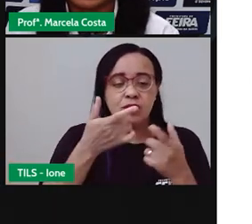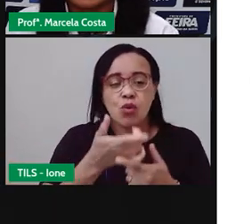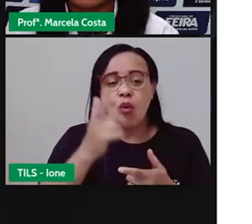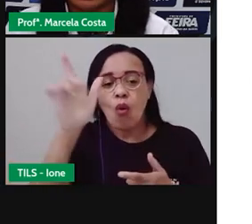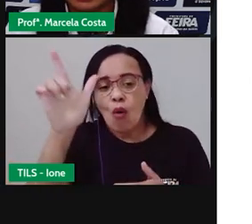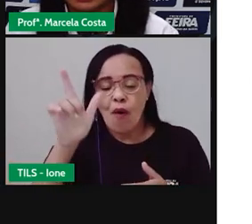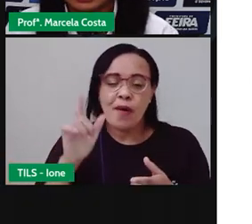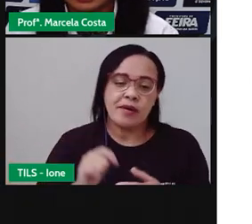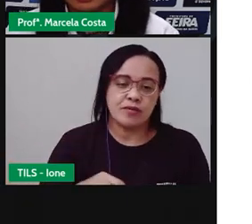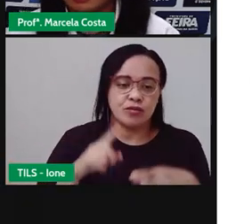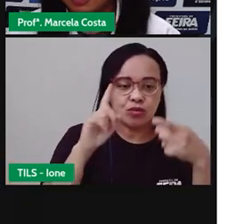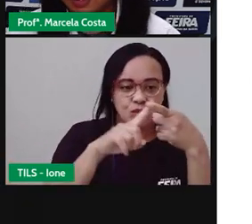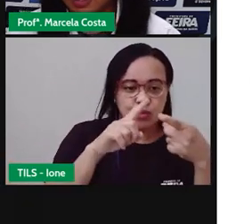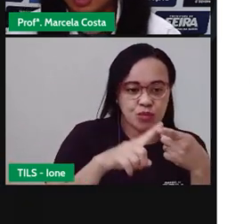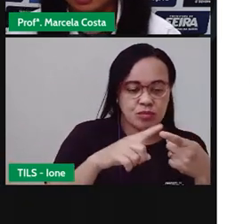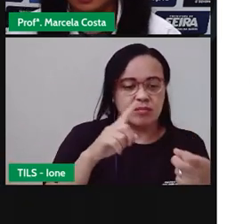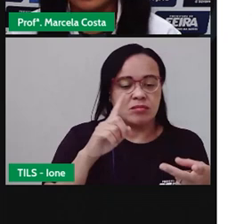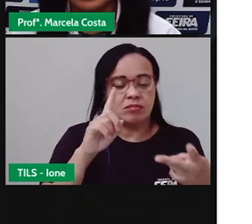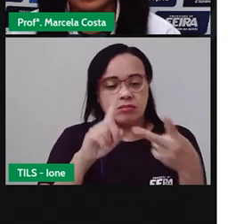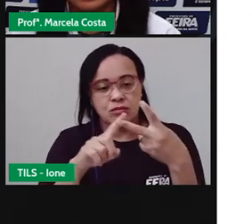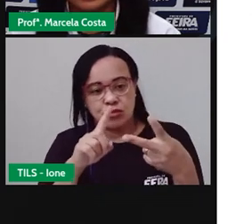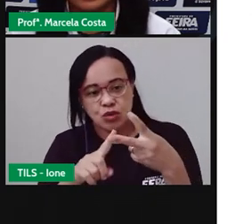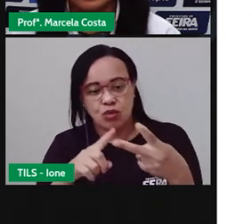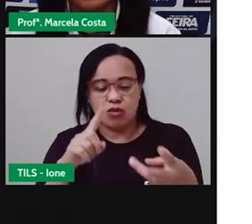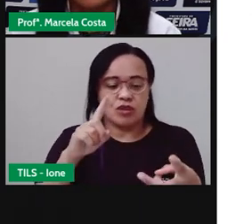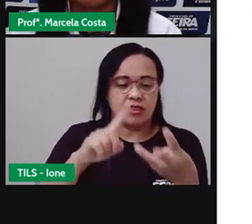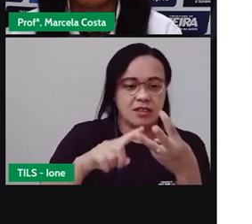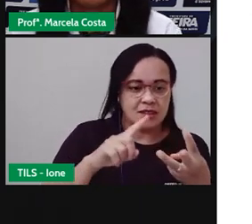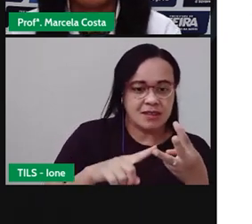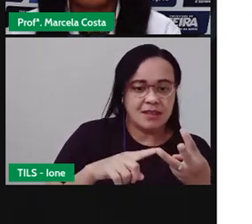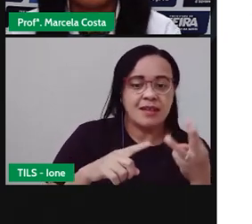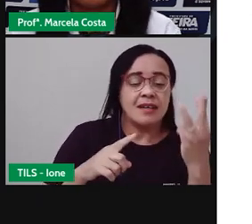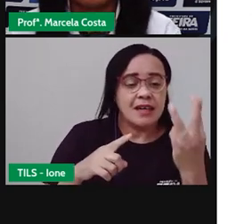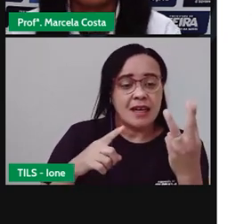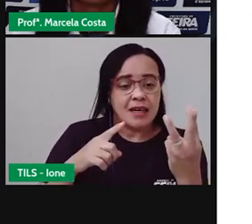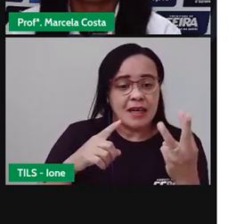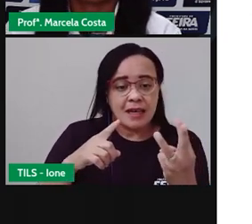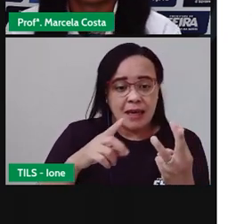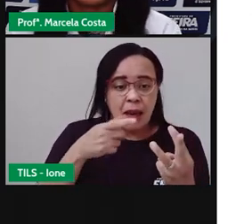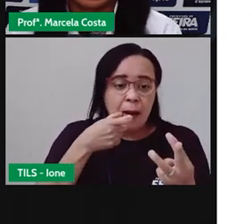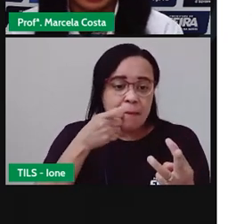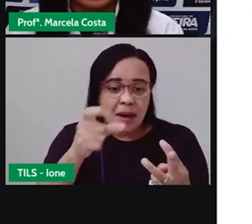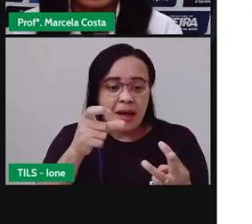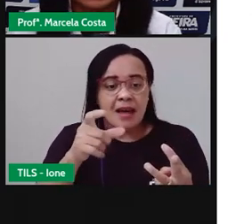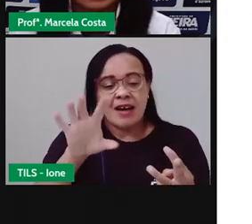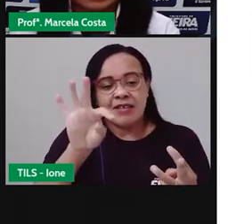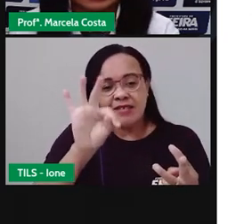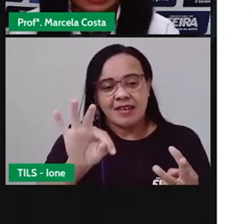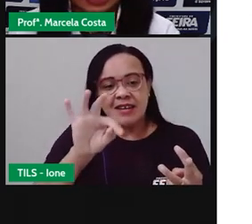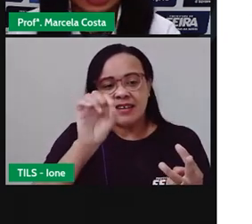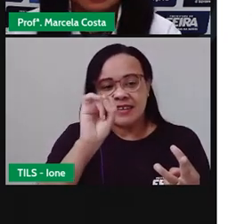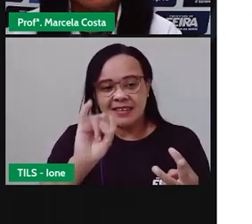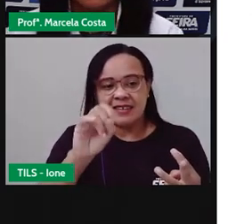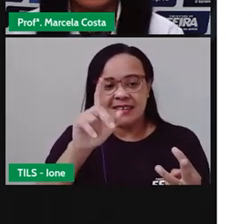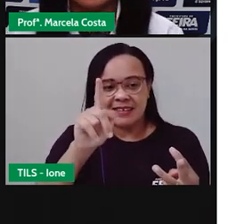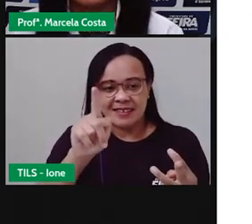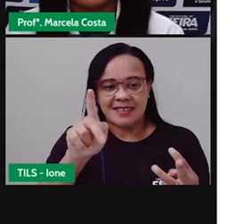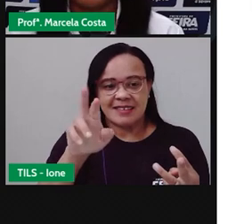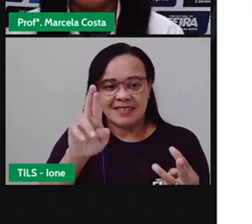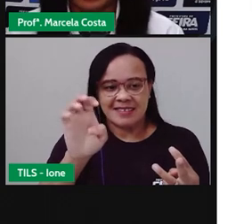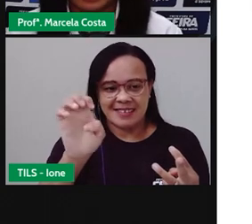três tigres toque aí com a letra T